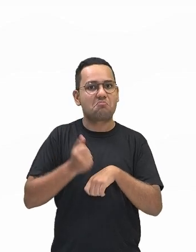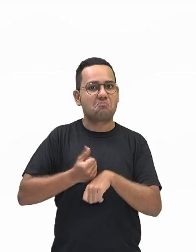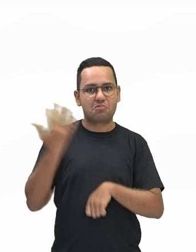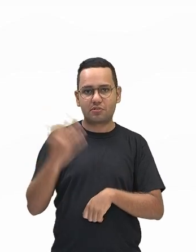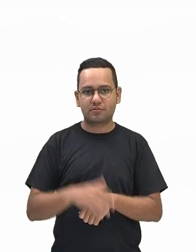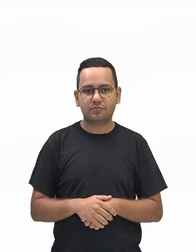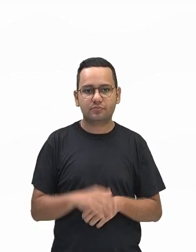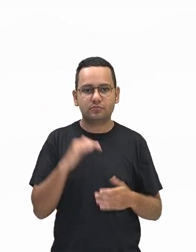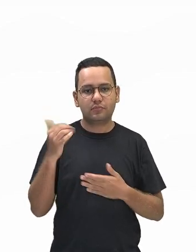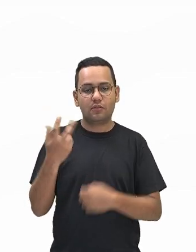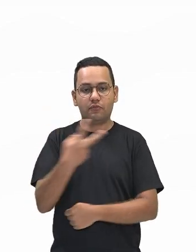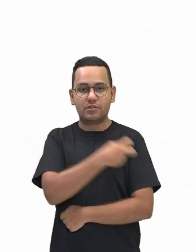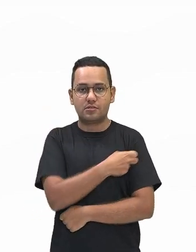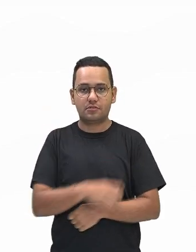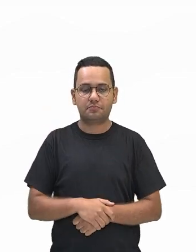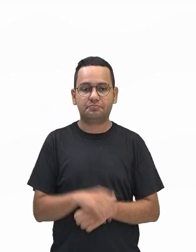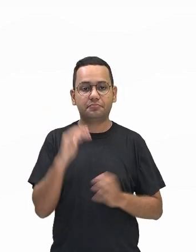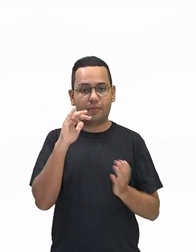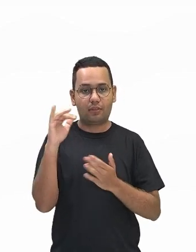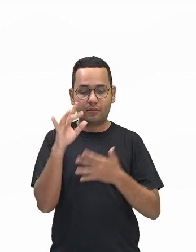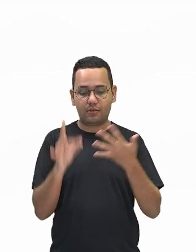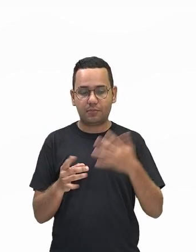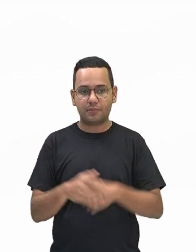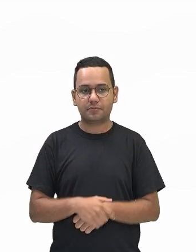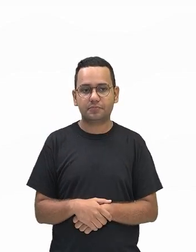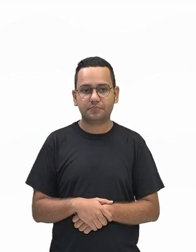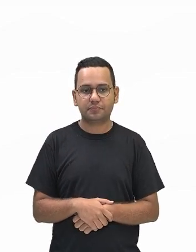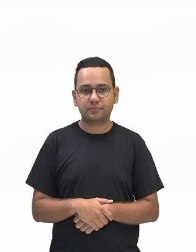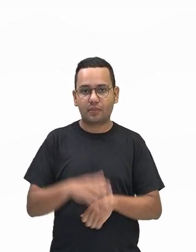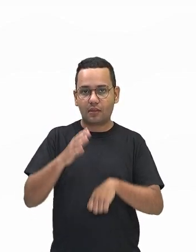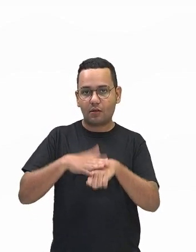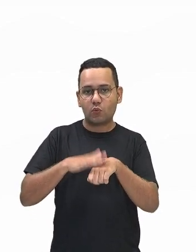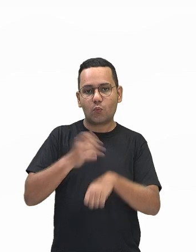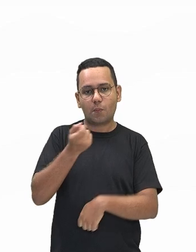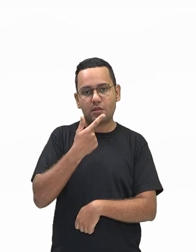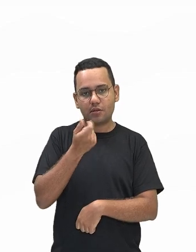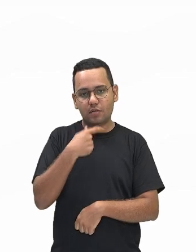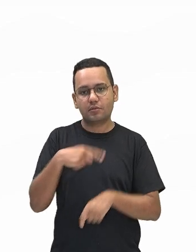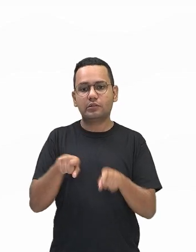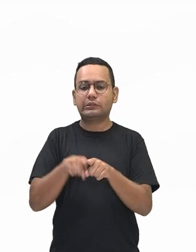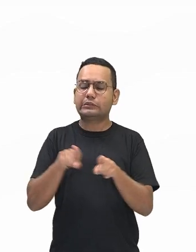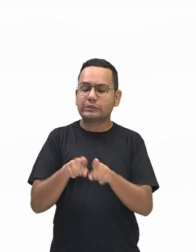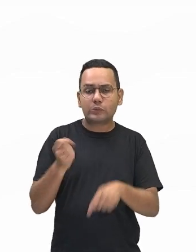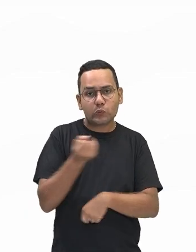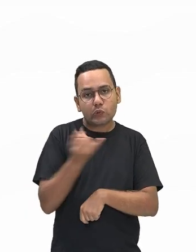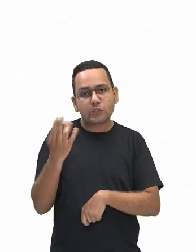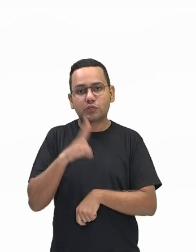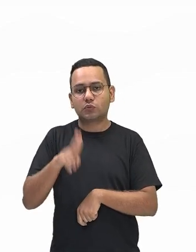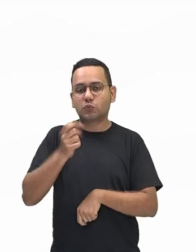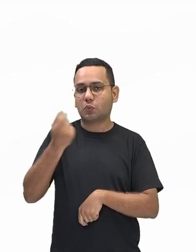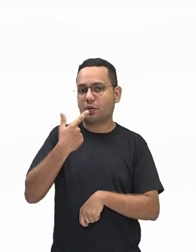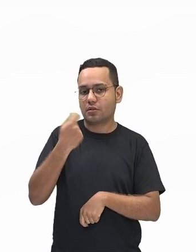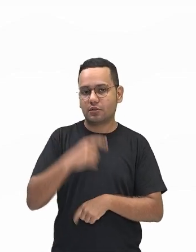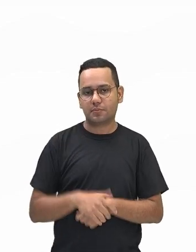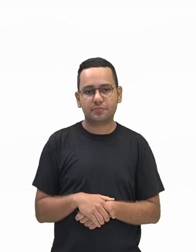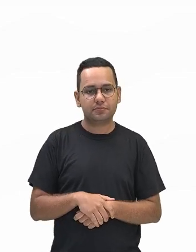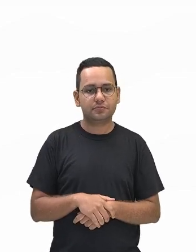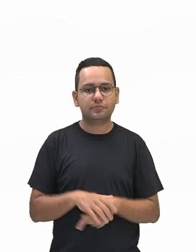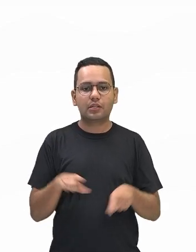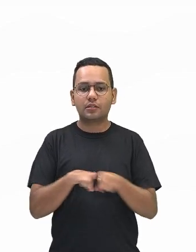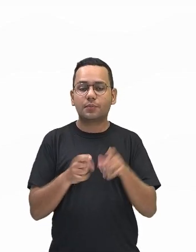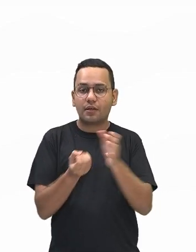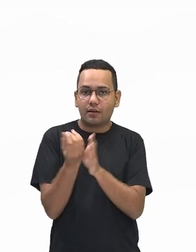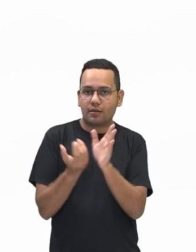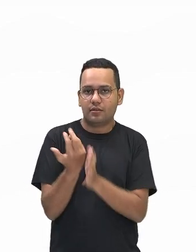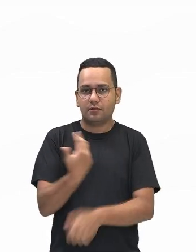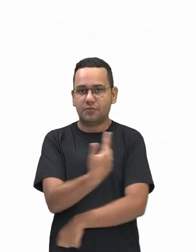e vacinas. No detalhamento, nós vamos ver automedicação e uso excessivo de medicamentos e sobre a